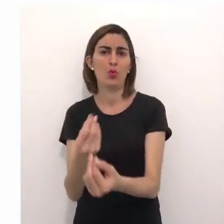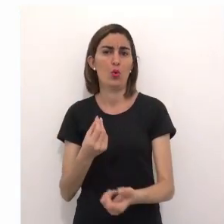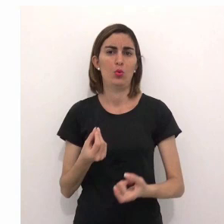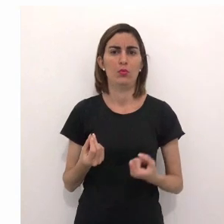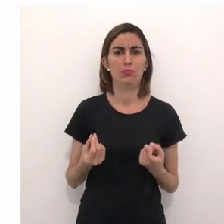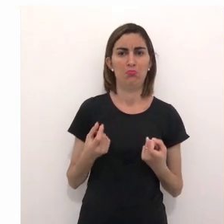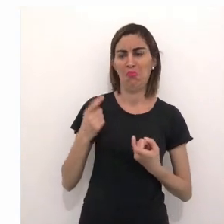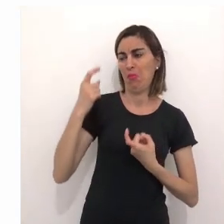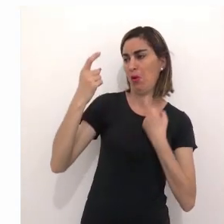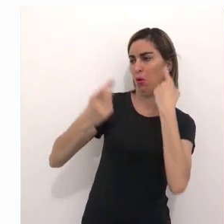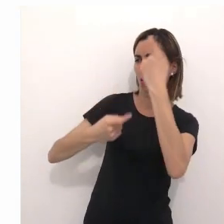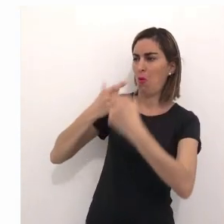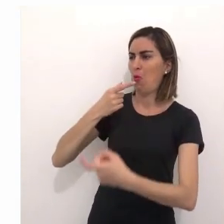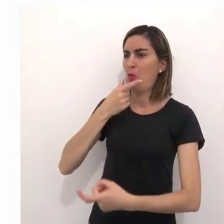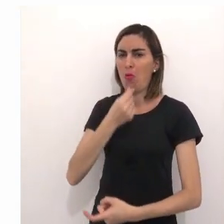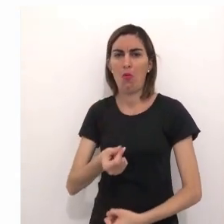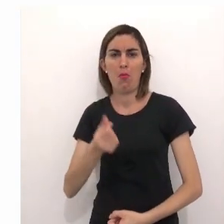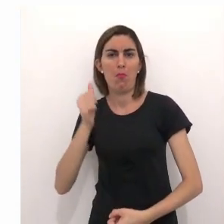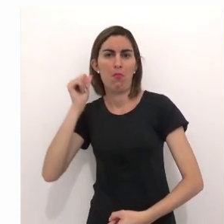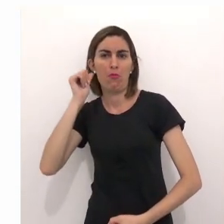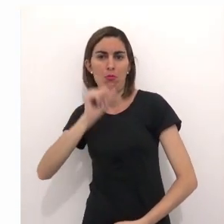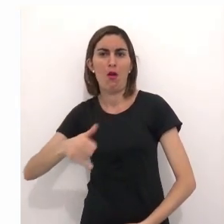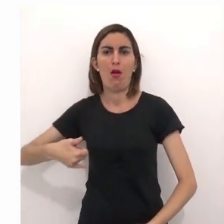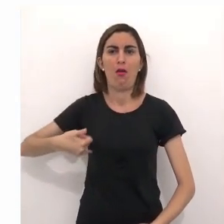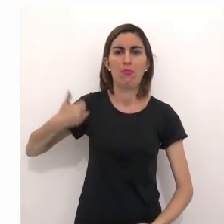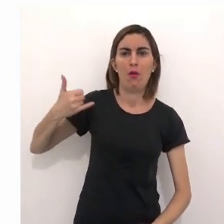importando sexo ou idade.